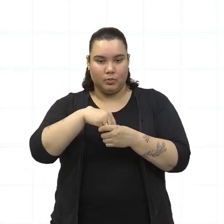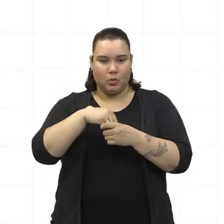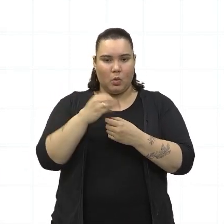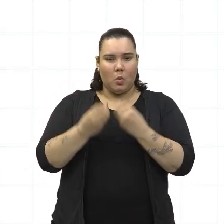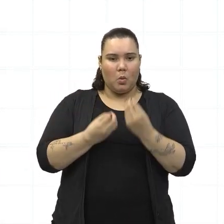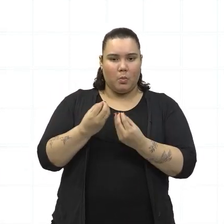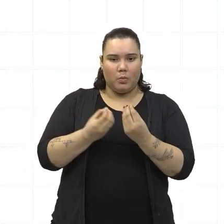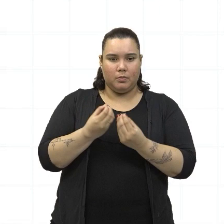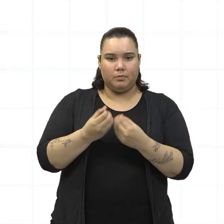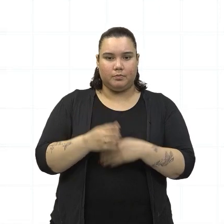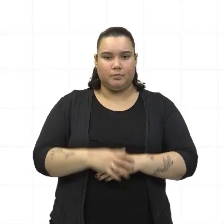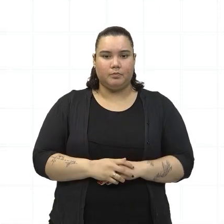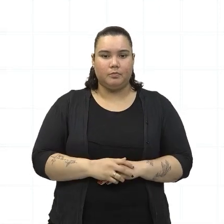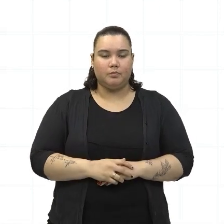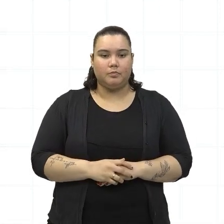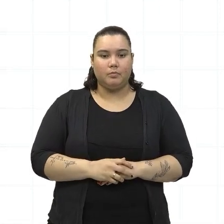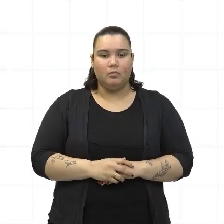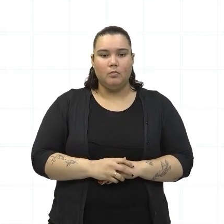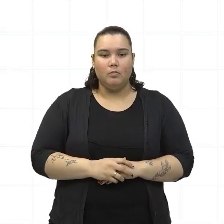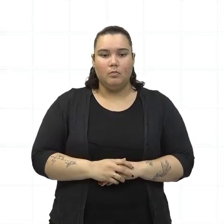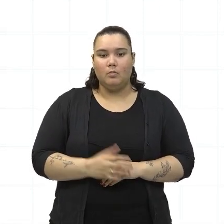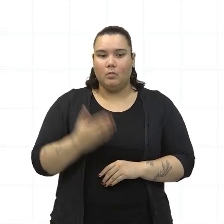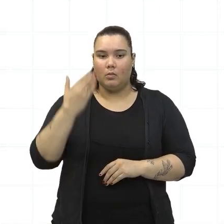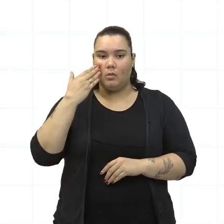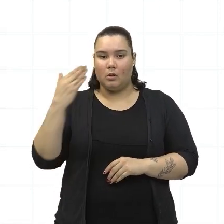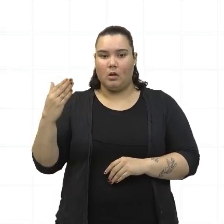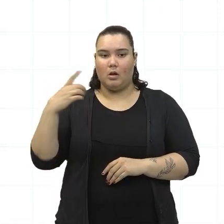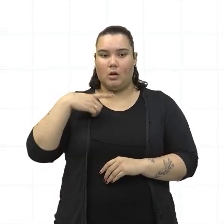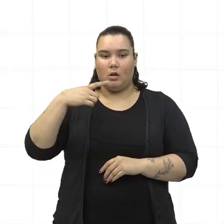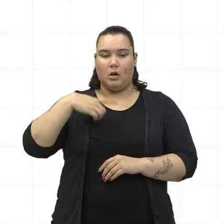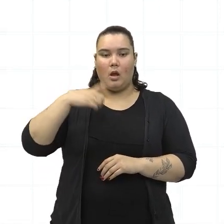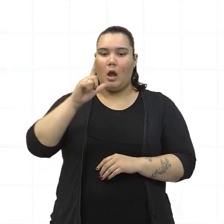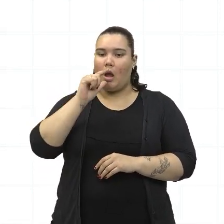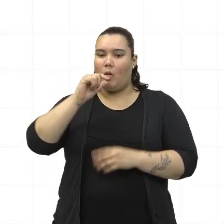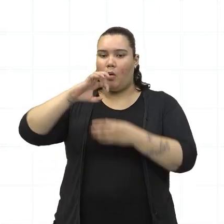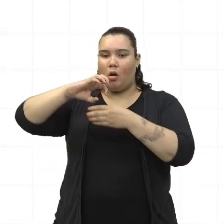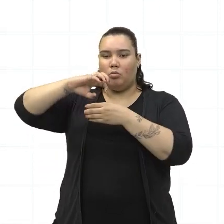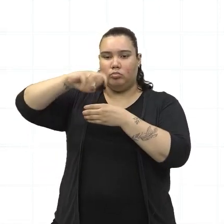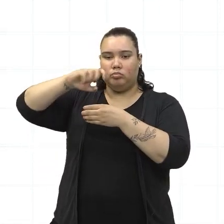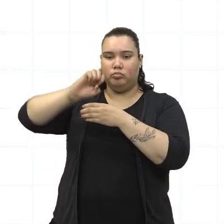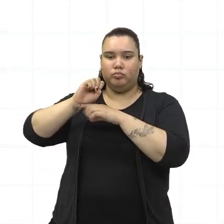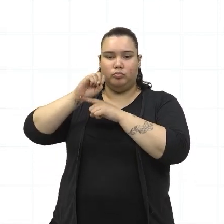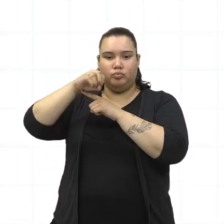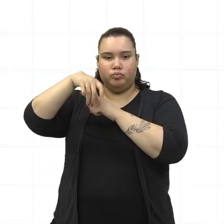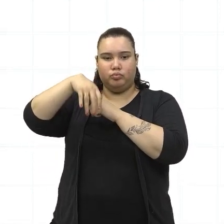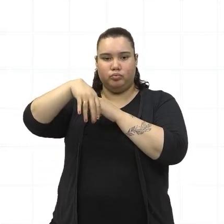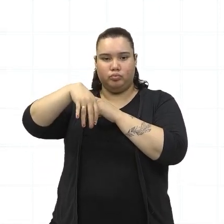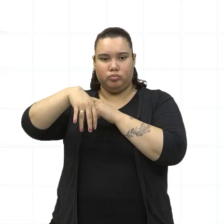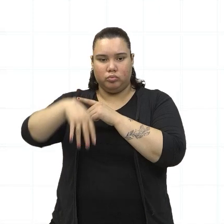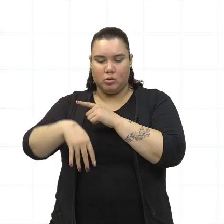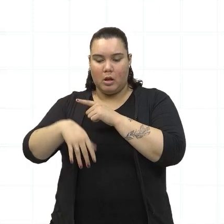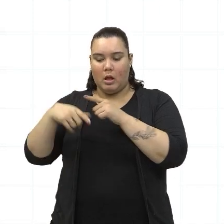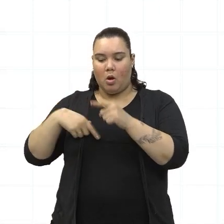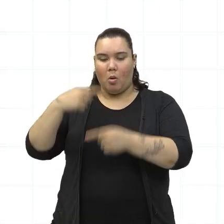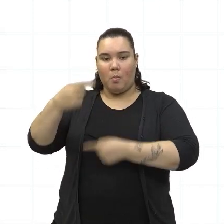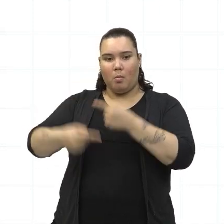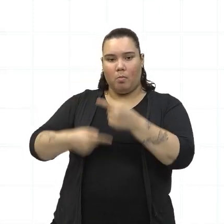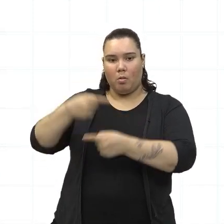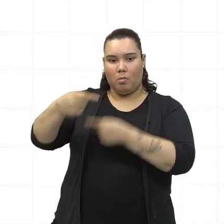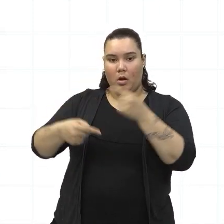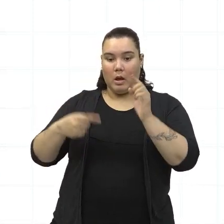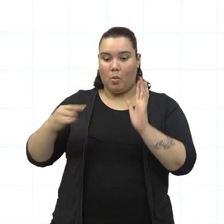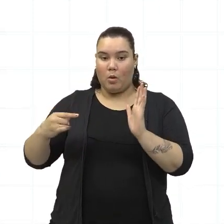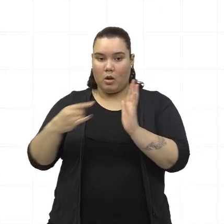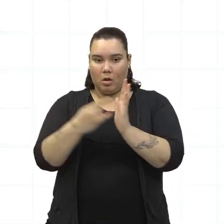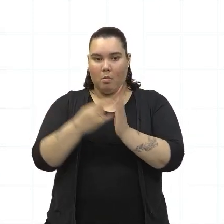pessoal? Vocês estão vendo aí, olha só, uma torneira que vai fazer cair uma água, que vai bater aí numa roda que tem um ímã preso a